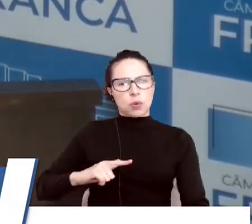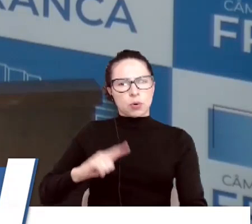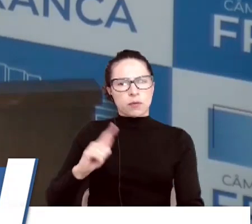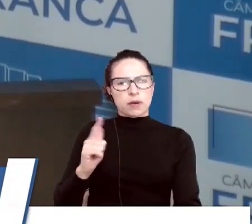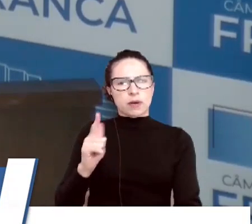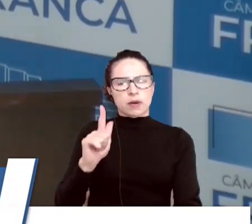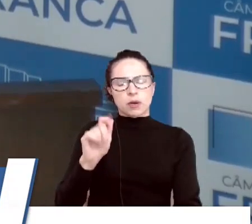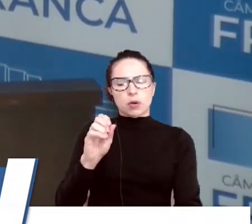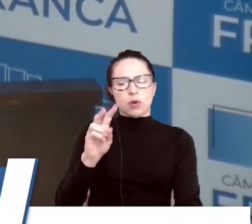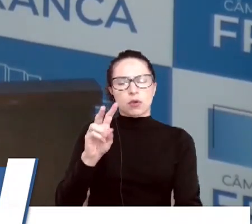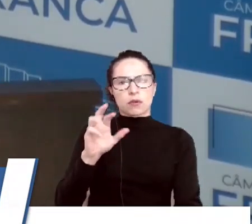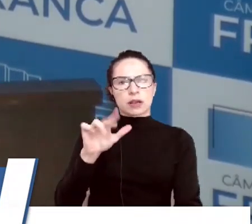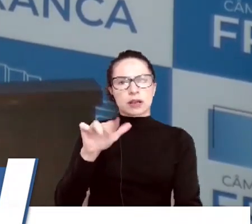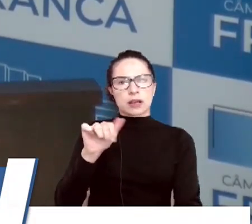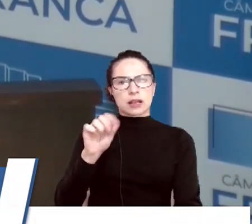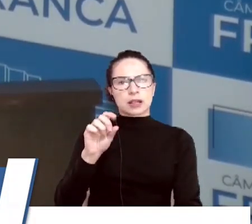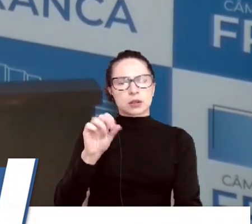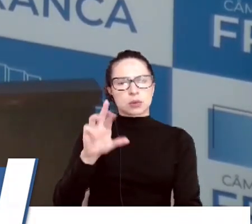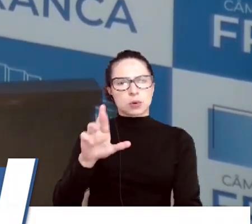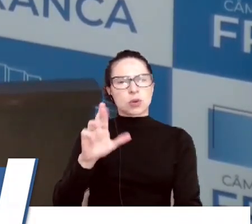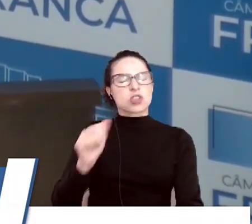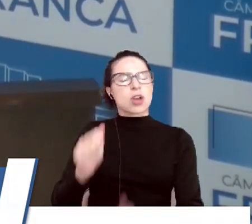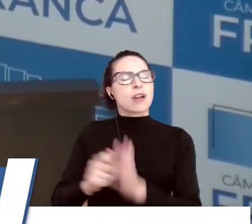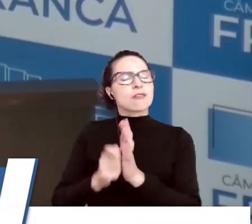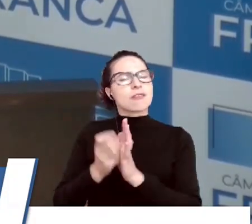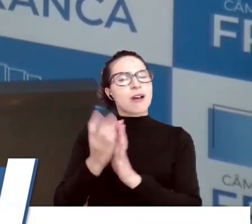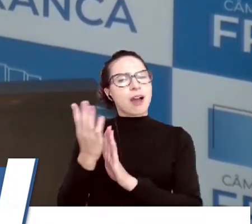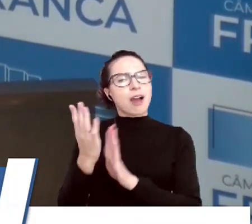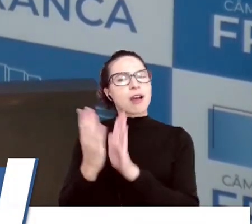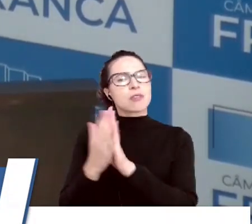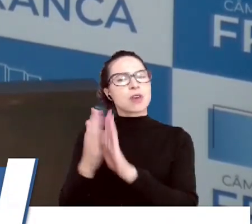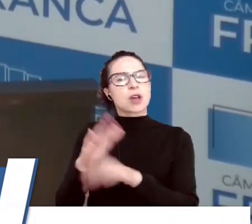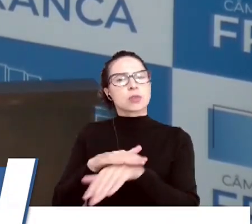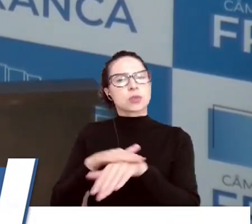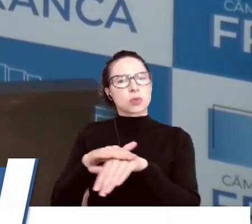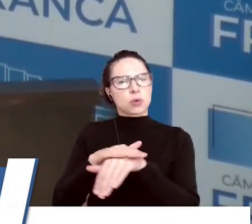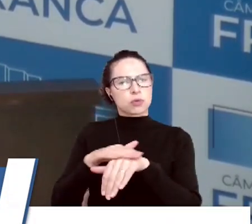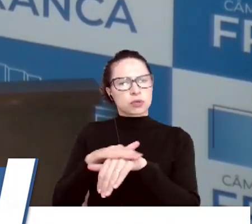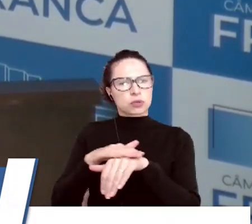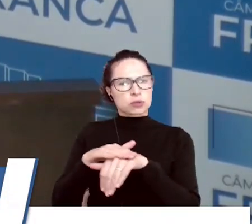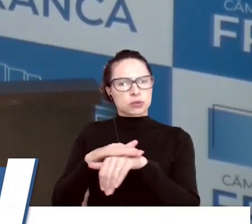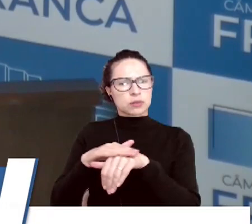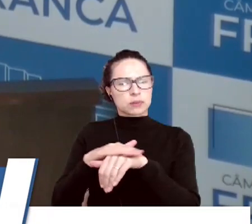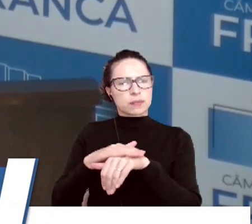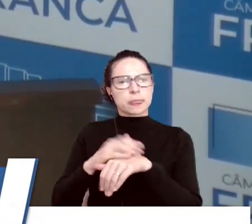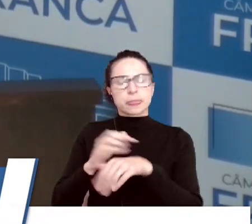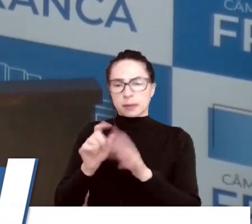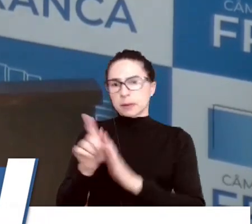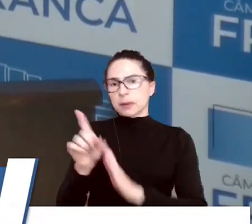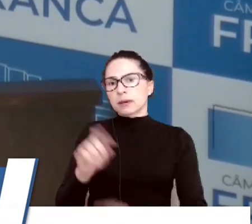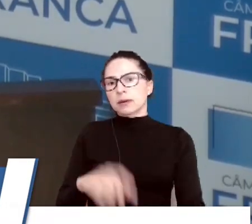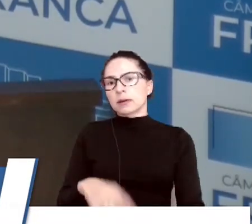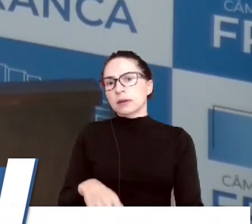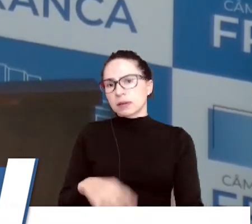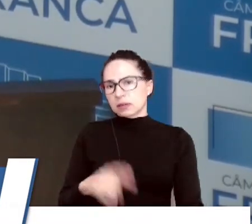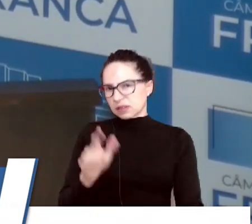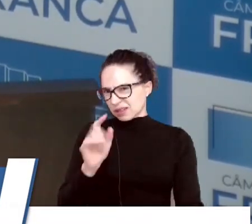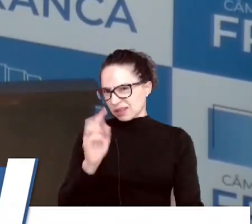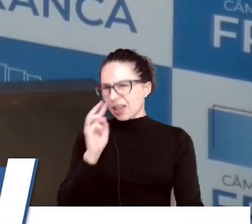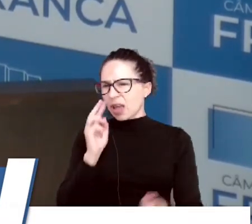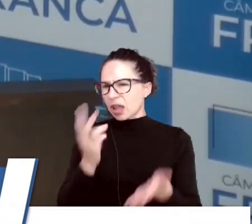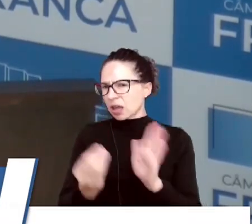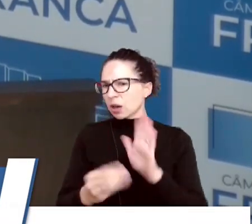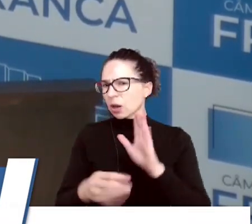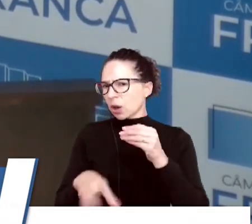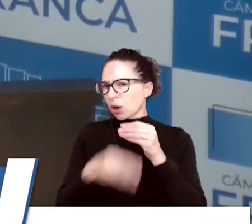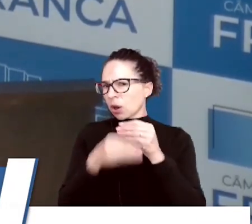dentre outras tantas vezes que ele já conversou sobre a desestatização. Eu pergunto, será que ele colocou isso aqui